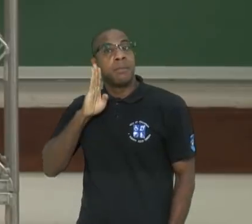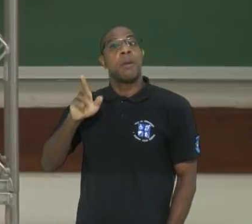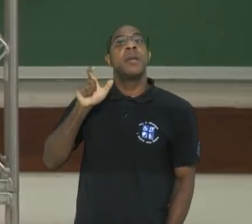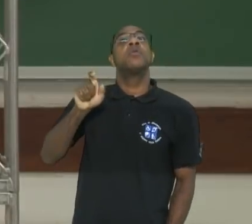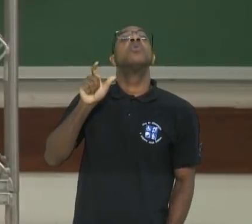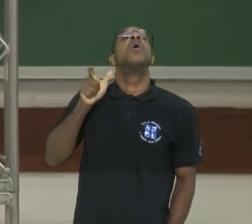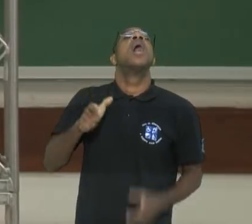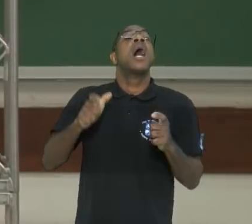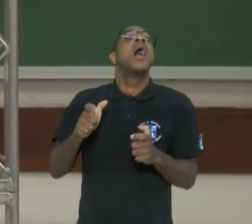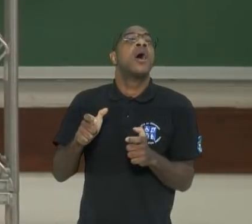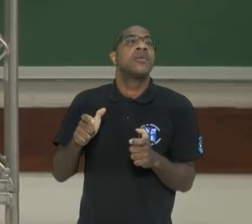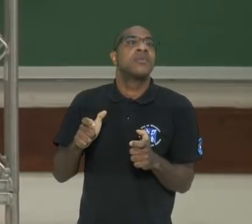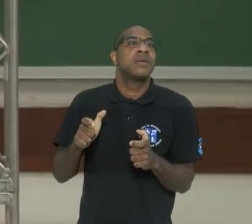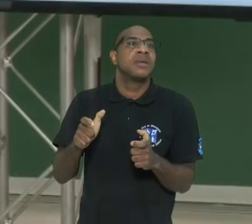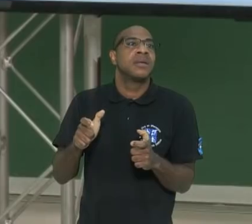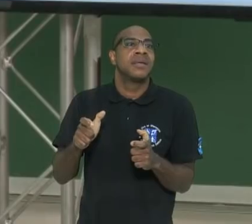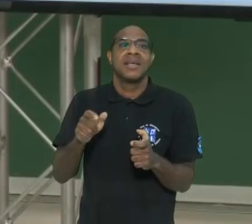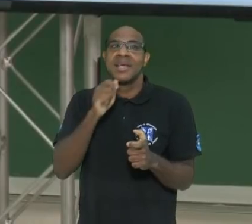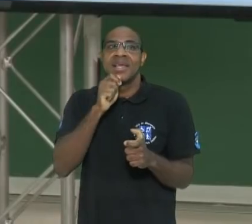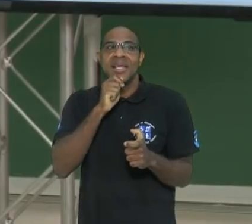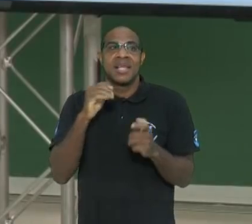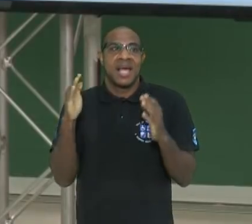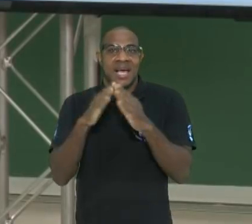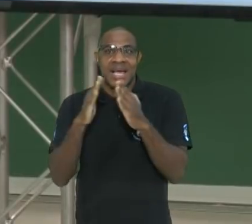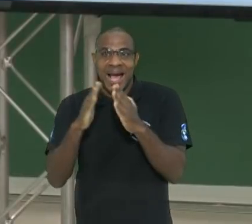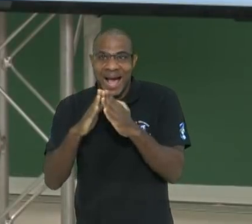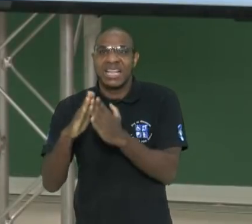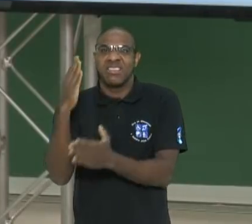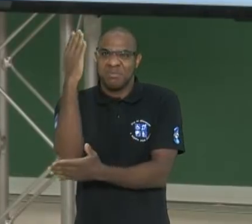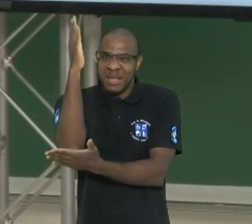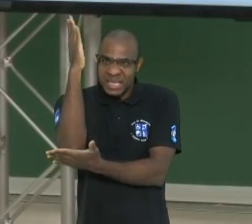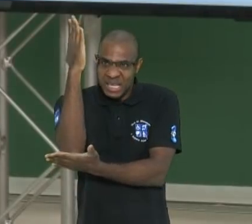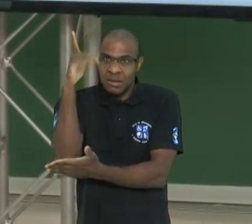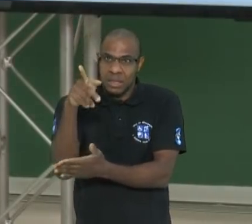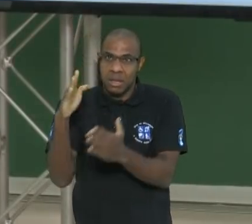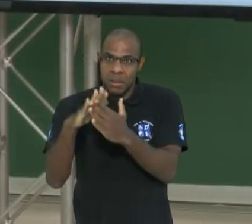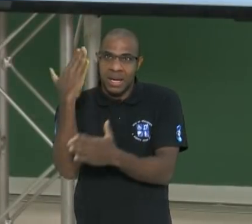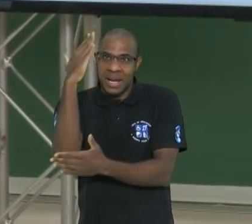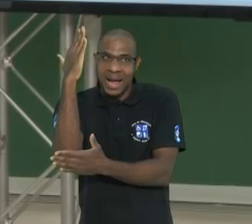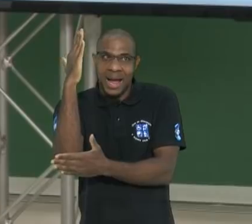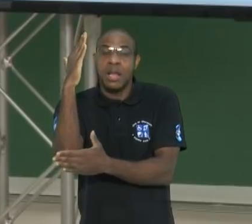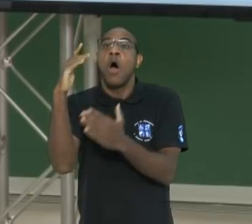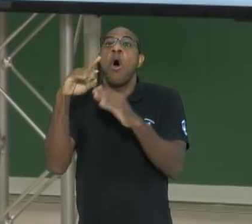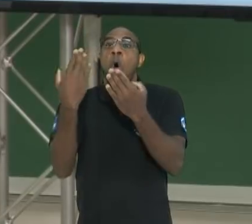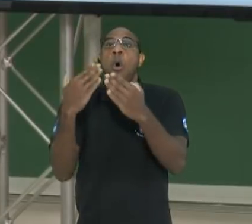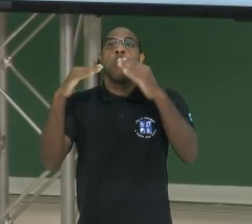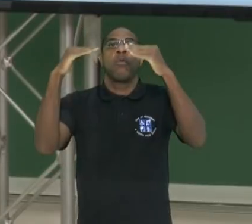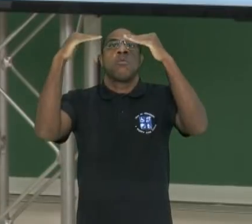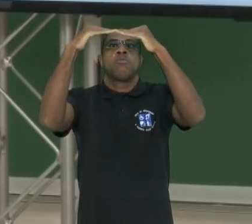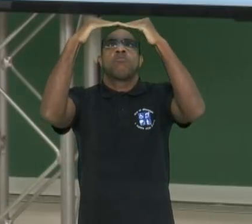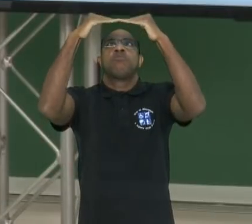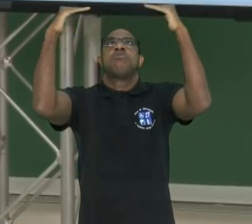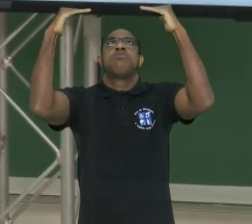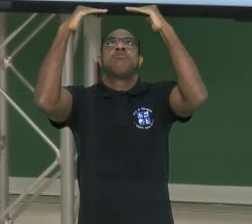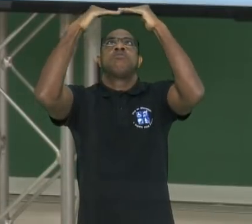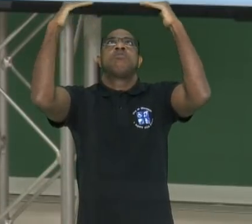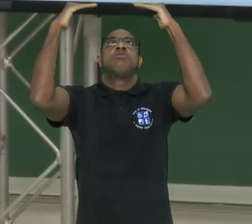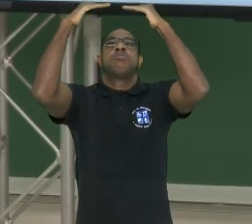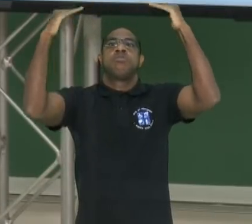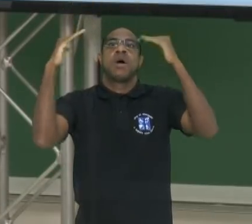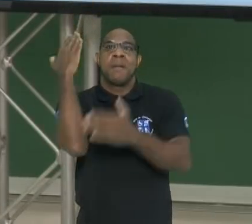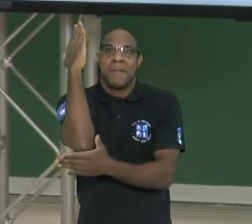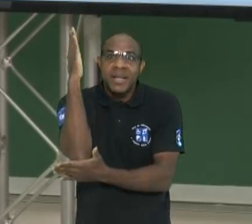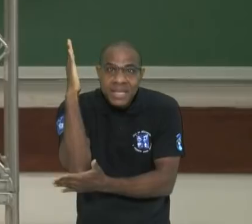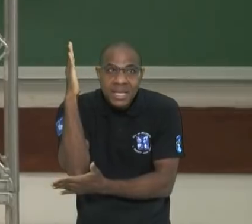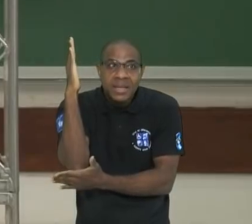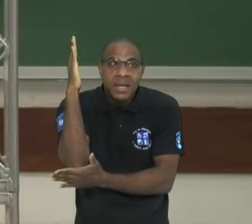principalmente as frestas. Se você mora numa casa de madeira, ou o forro é de madeira, ou o assoalho é de madeira,